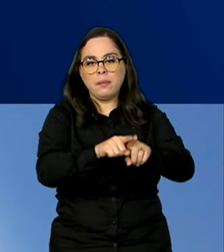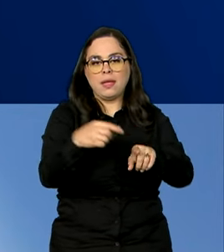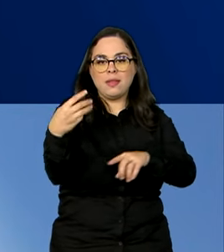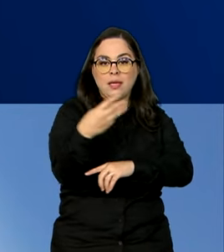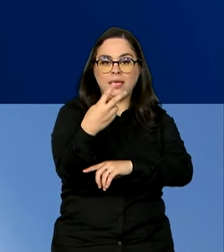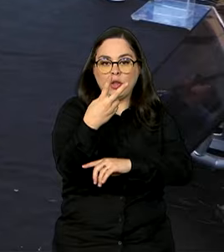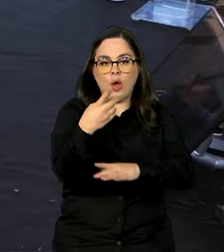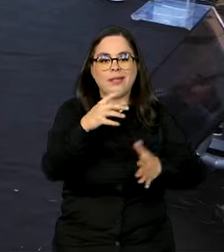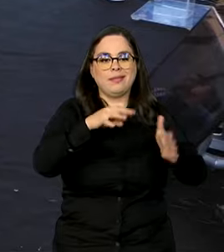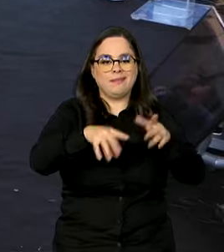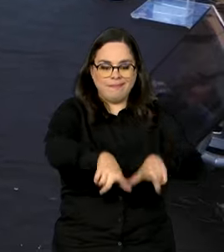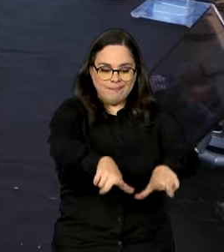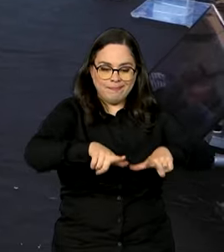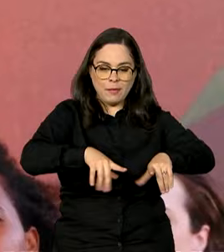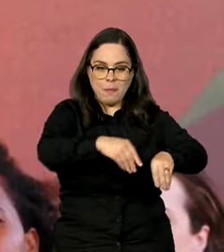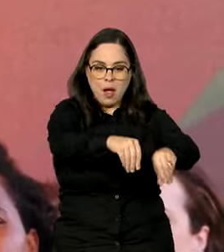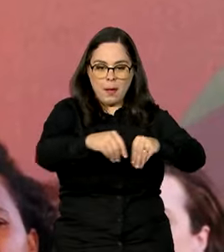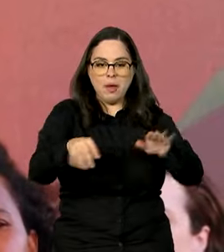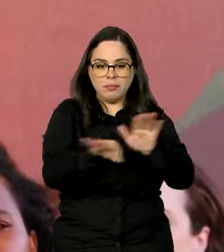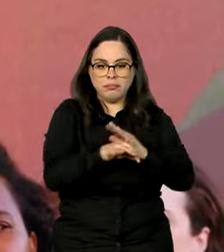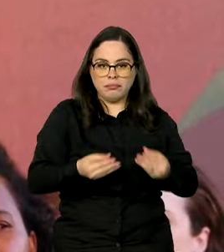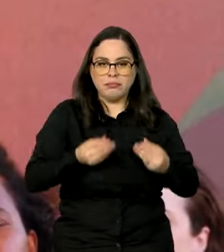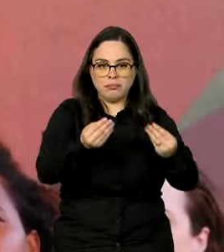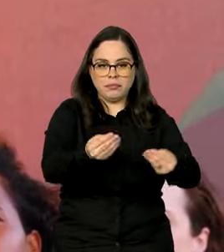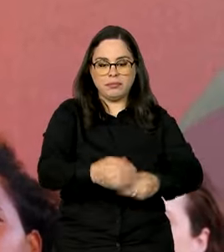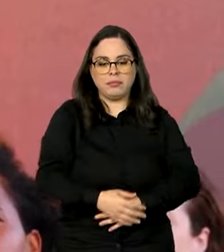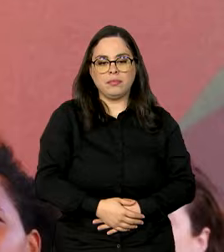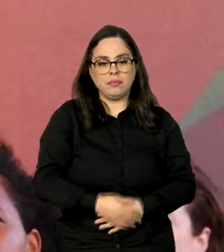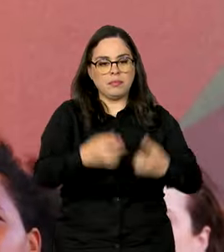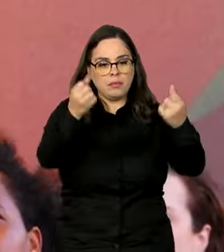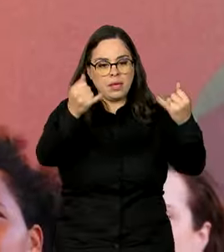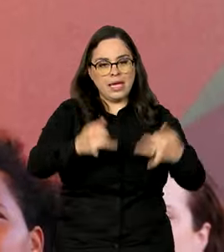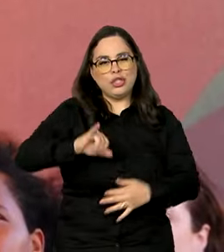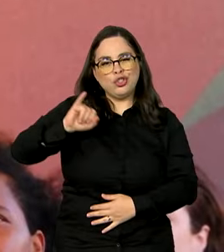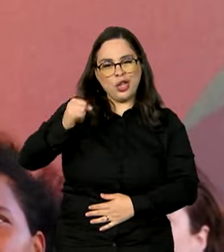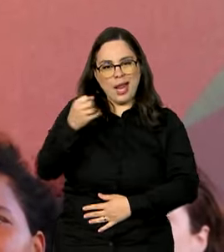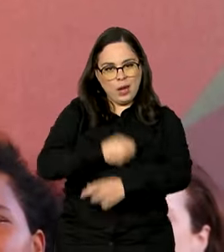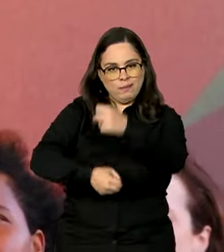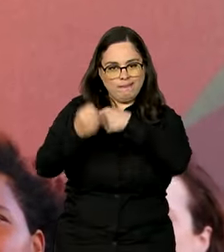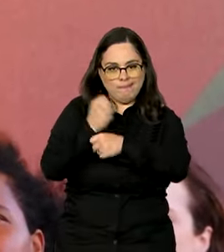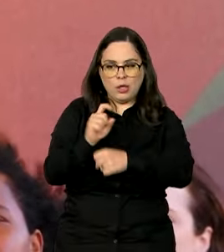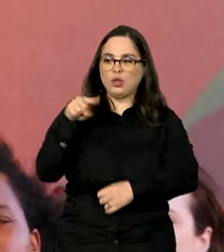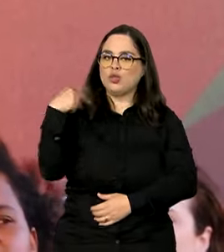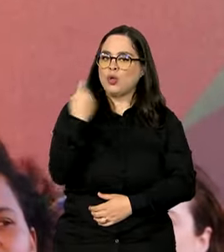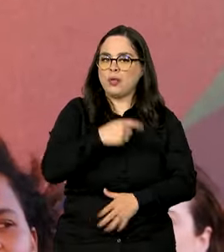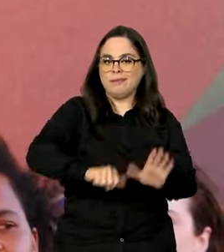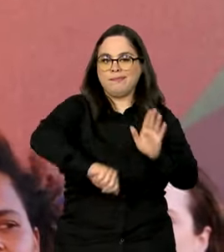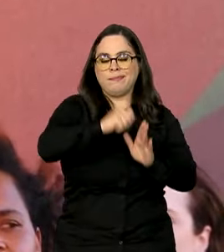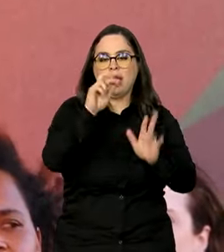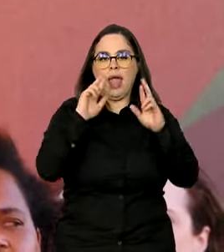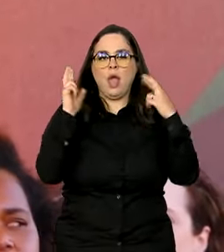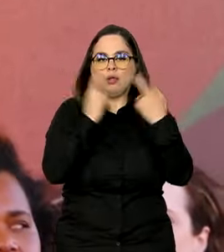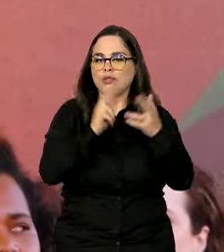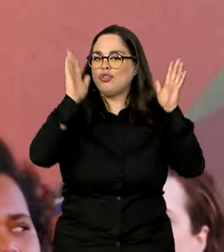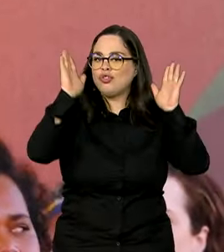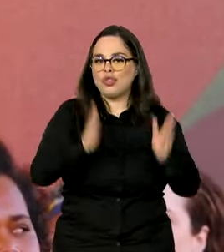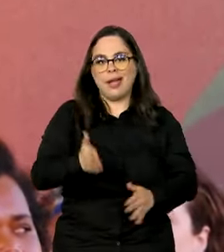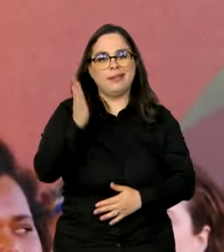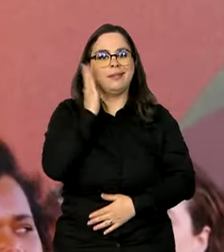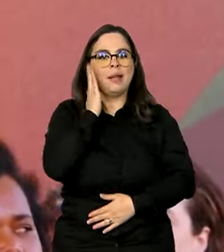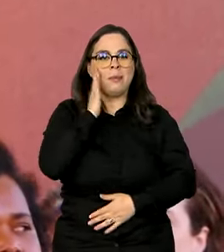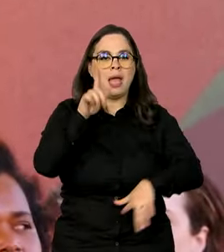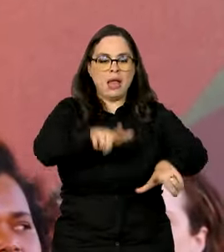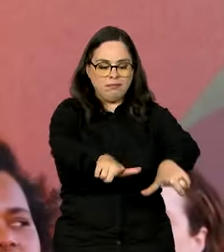entregues. Desde janeiro do ano passado, quando foi a nossa primeira reunião, a gente sabia que era mais do que